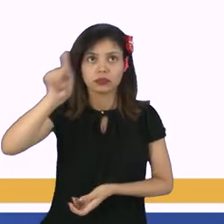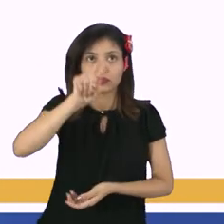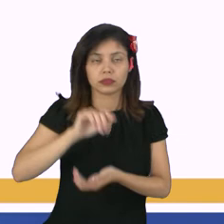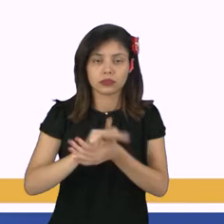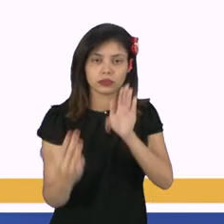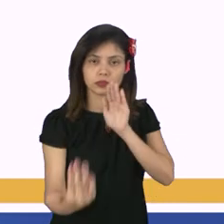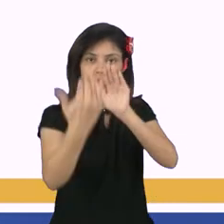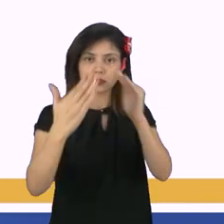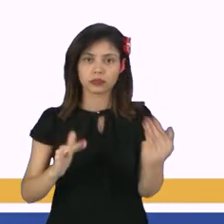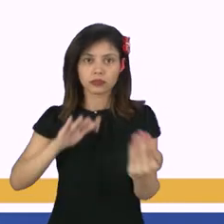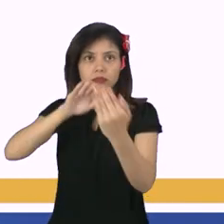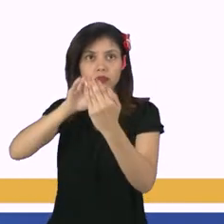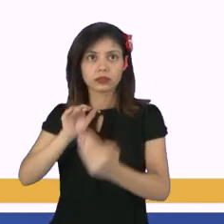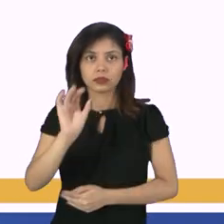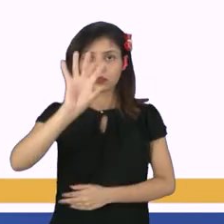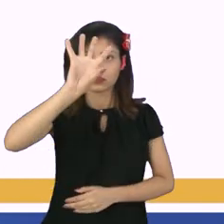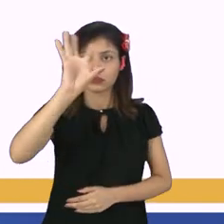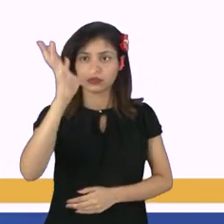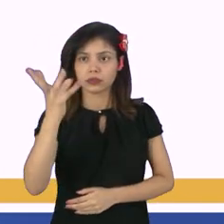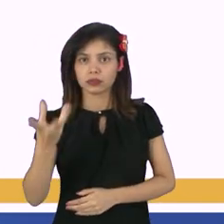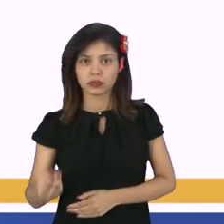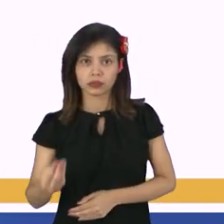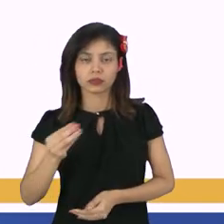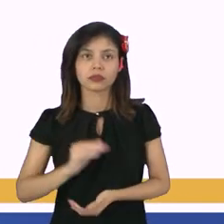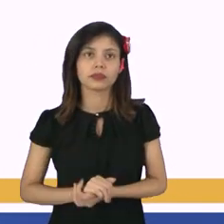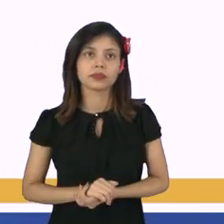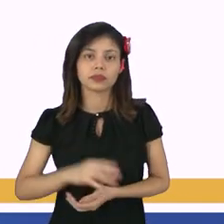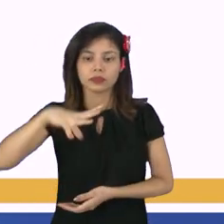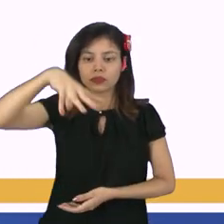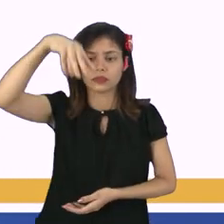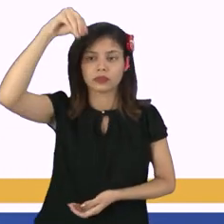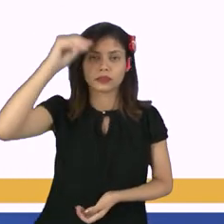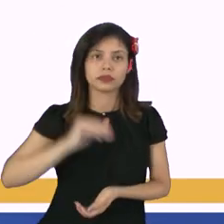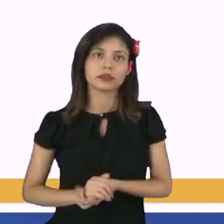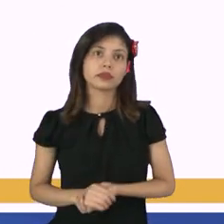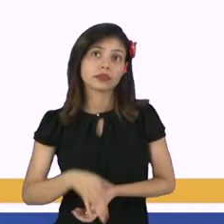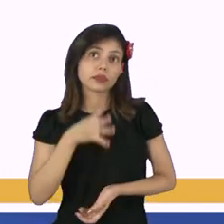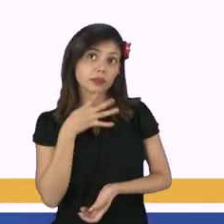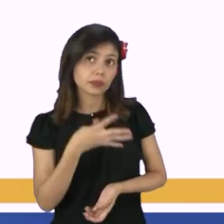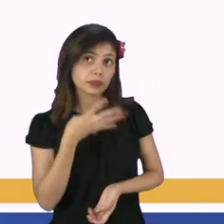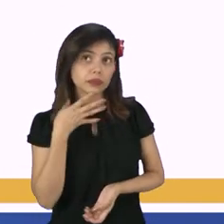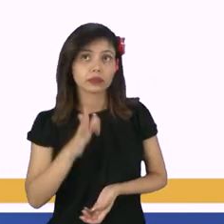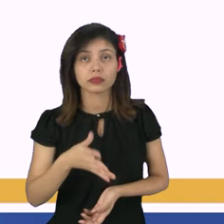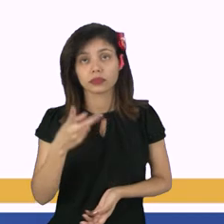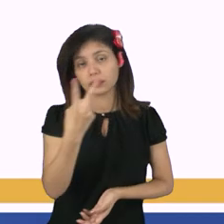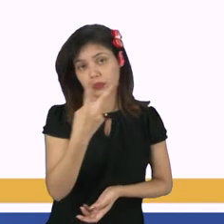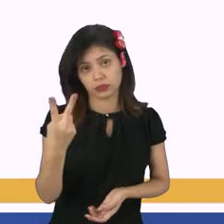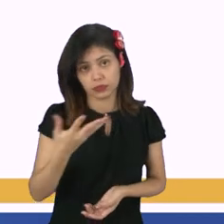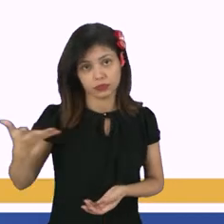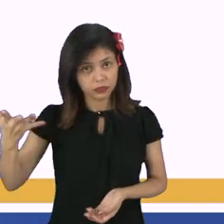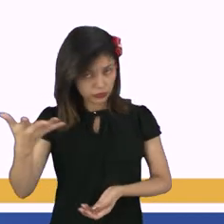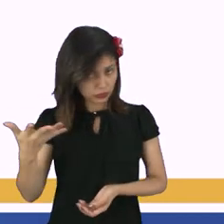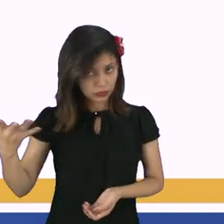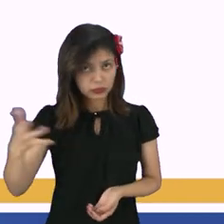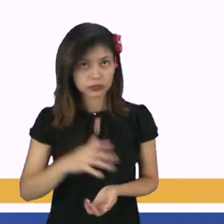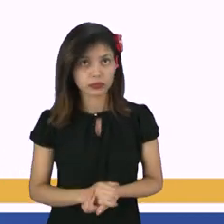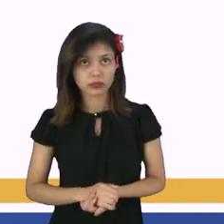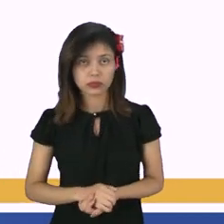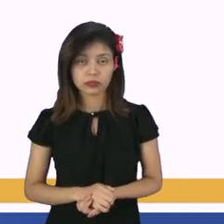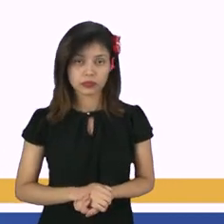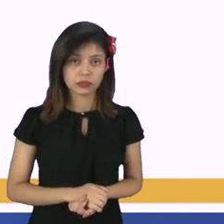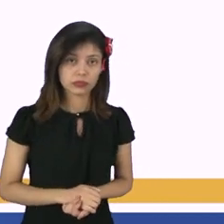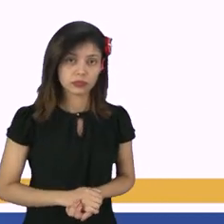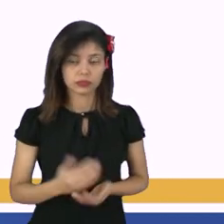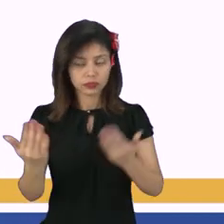solo de baixo né O que tá apoiado no solo você com certeza já observou que ele tem duas bases que